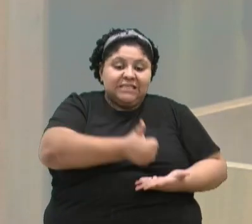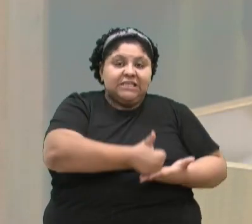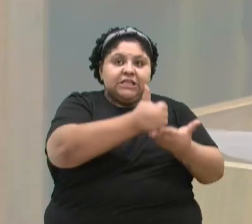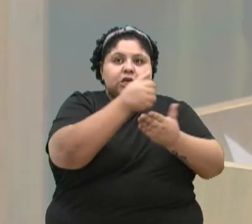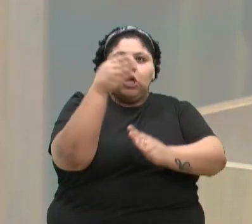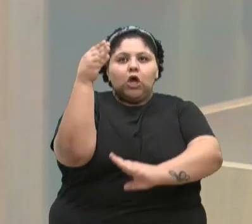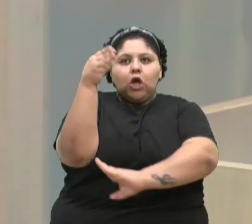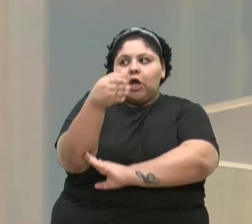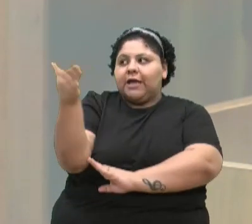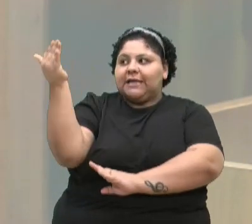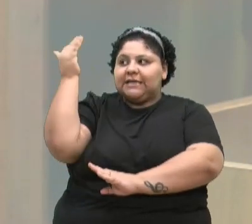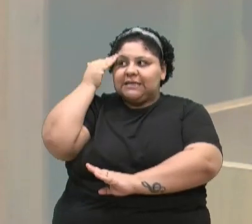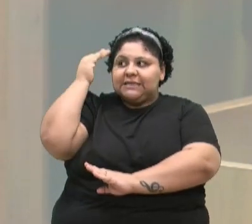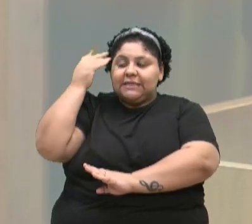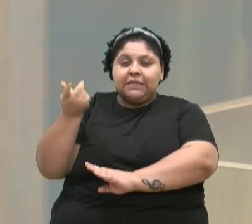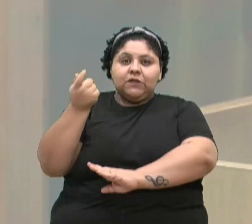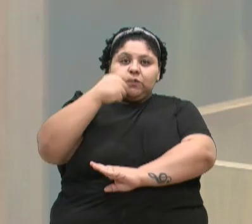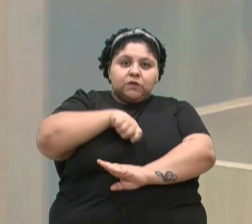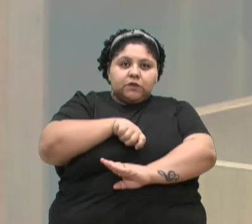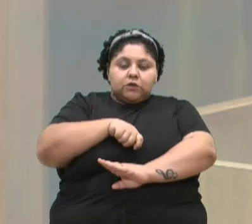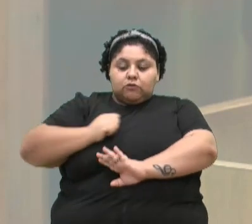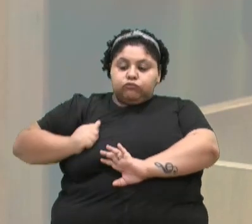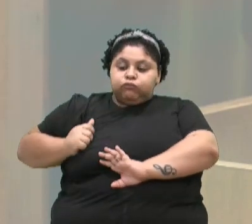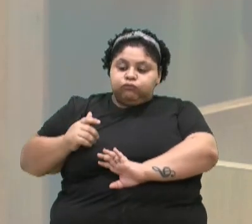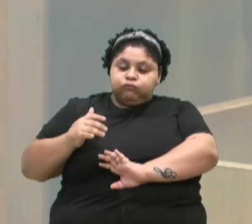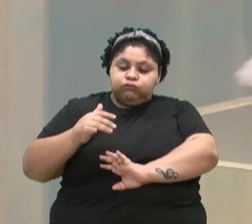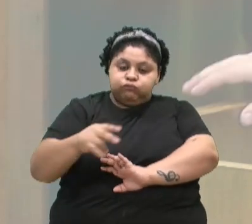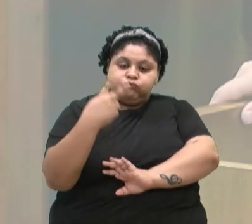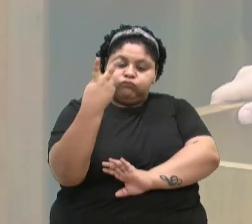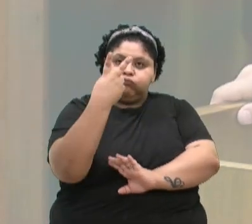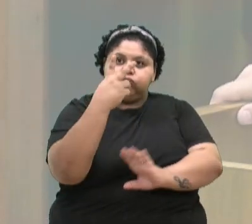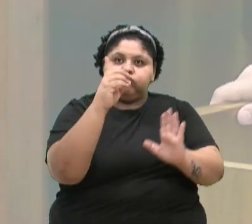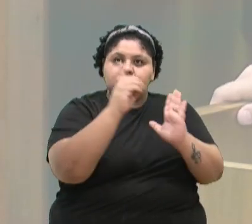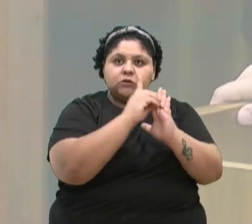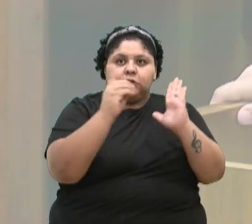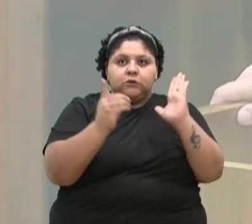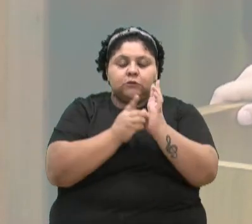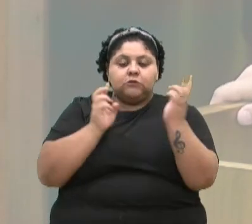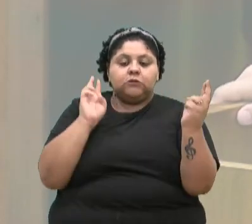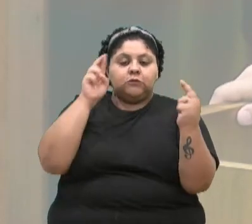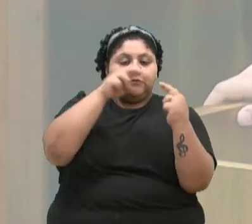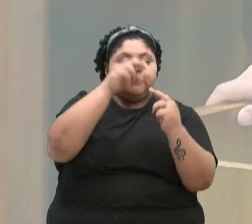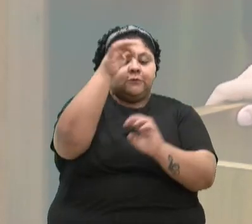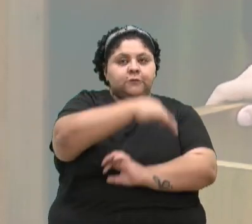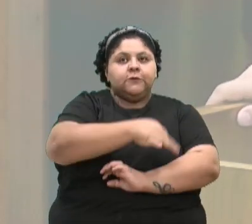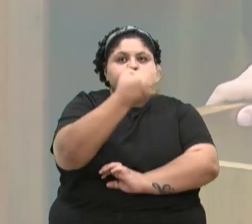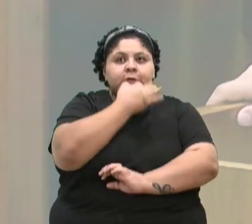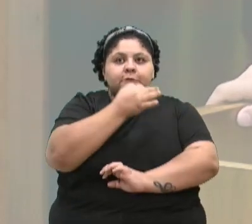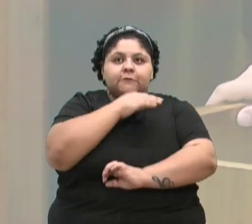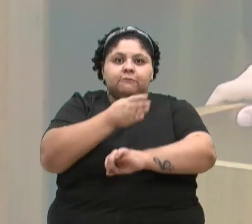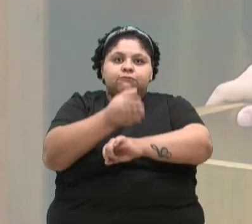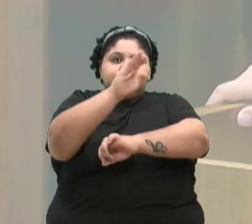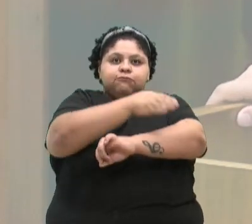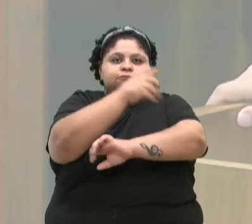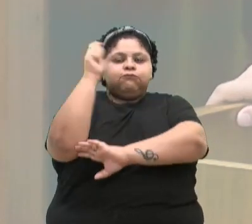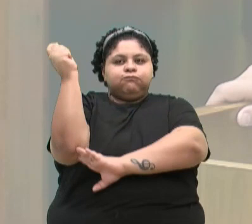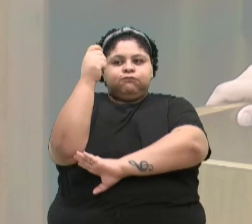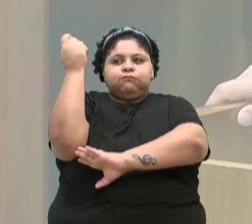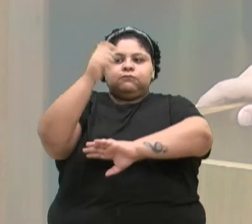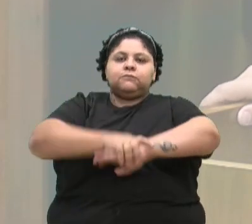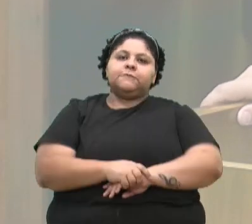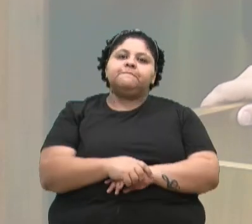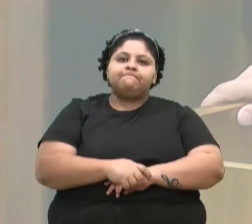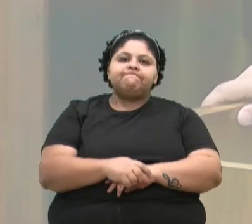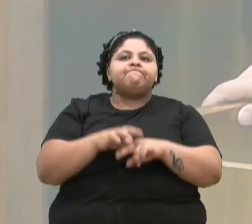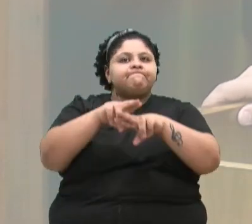entende essas necessidades e que no decorrer de 2 décadas tornou-se referência na cidade e na Serra Gaúcha. Por isso, é